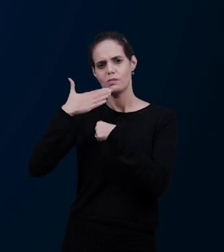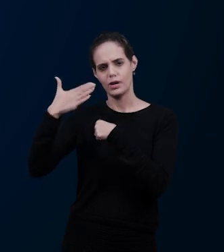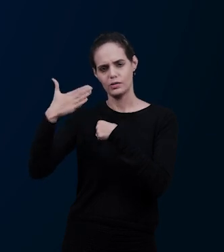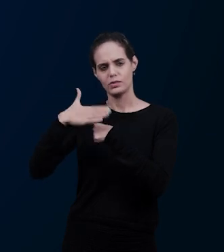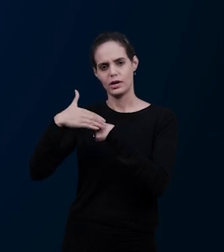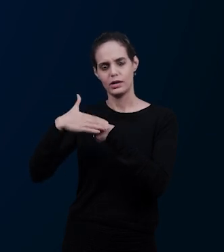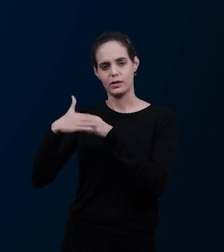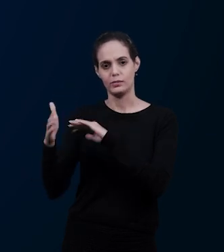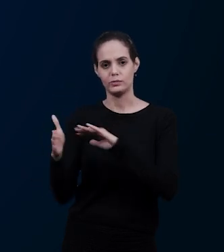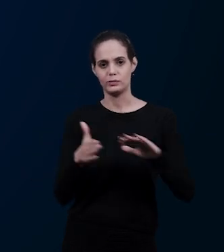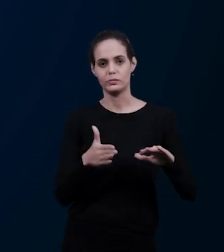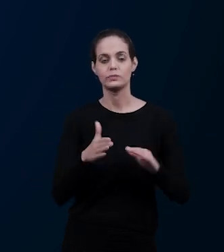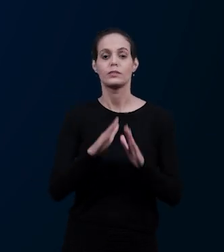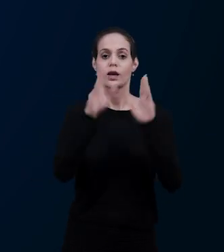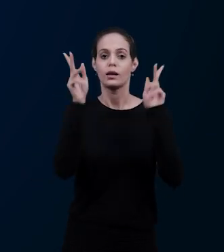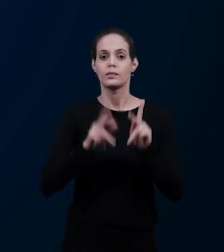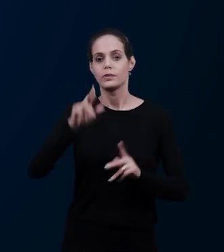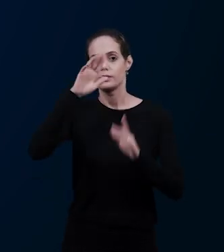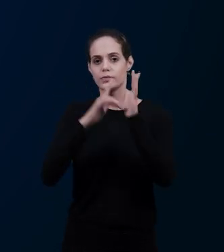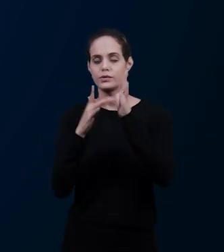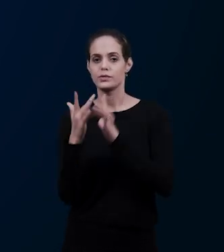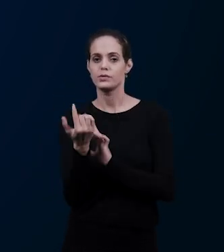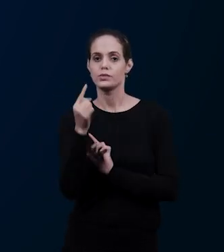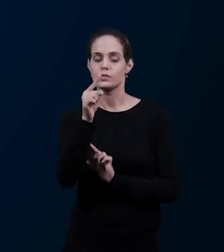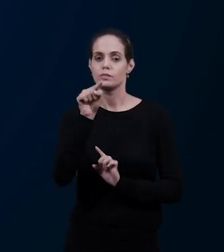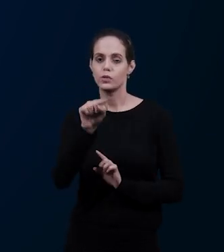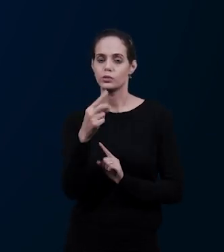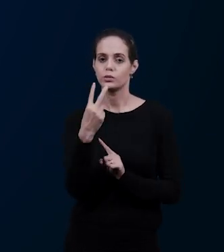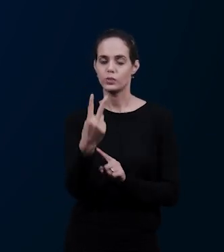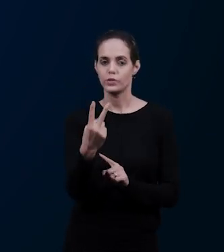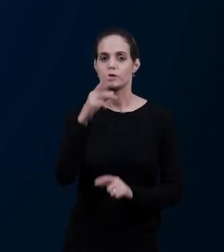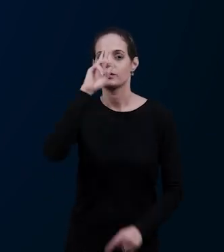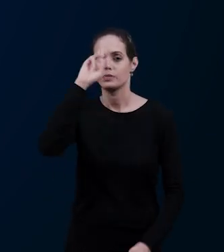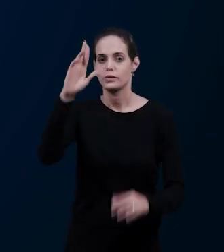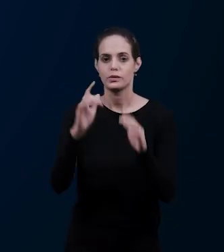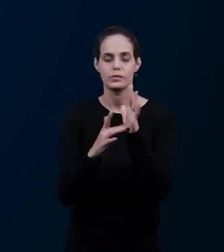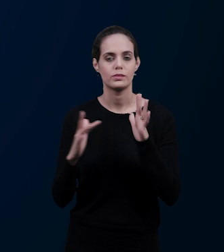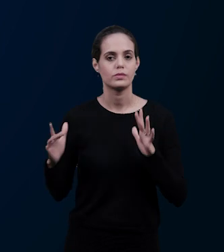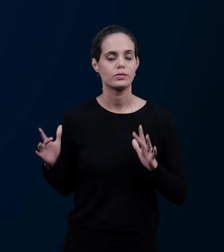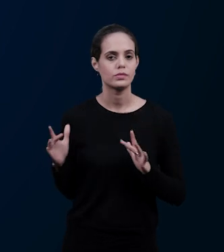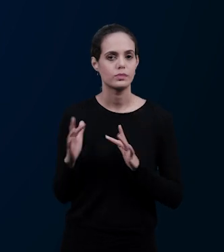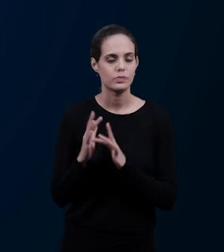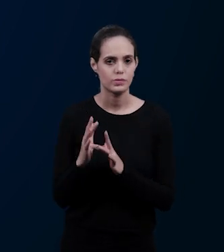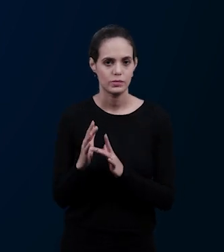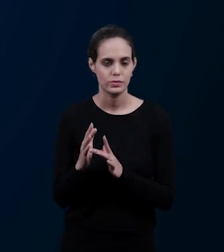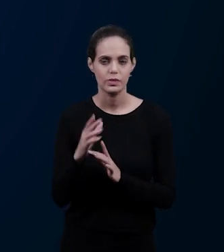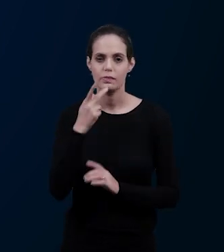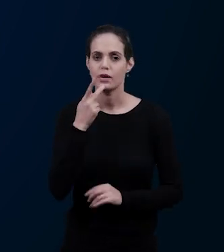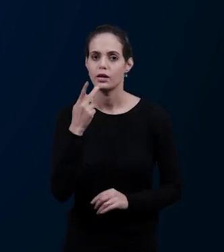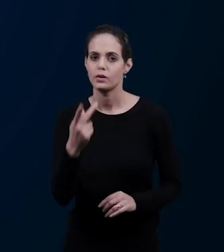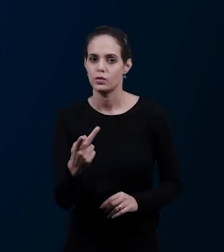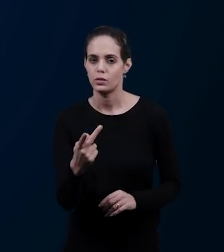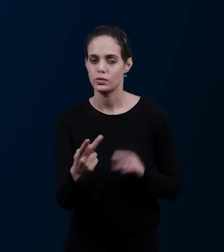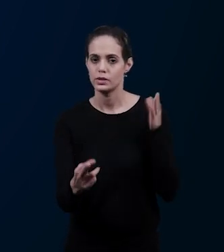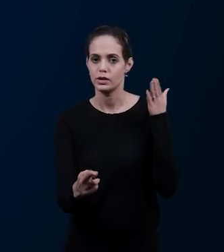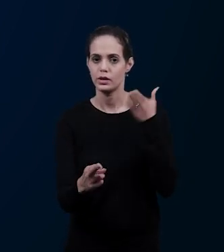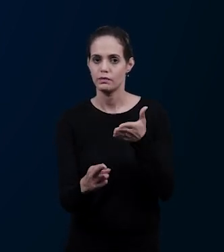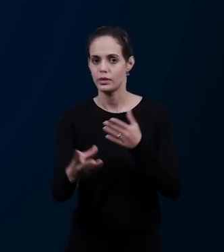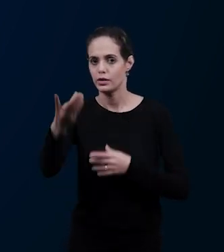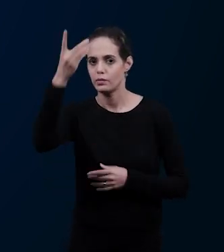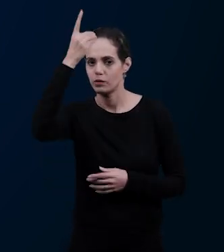paz do Senhor. Em resposta à pergunta 1.2, o Senhor Jesus se referiu ao dom de